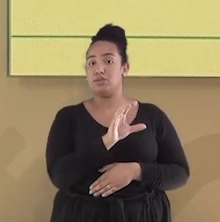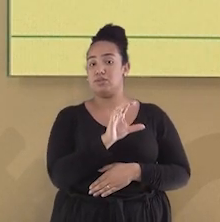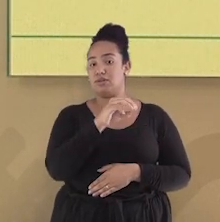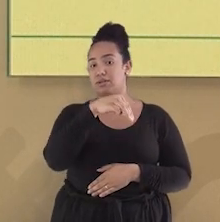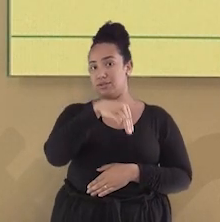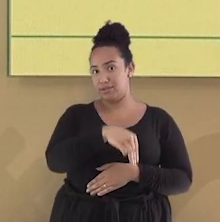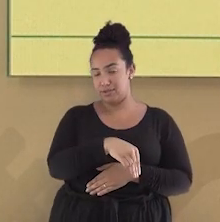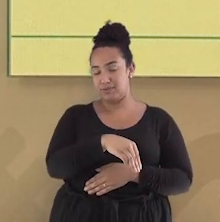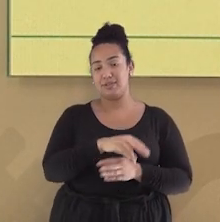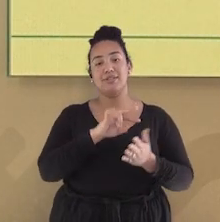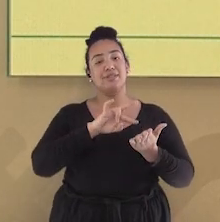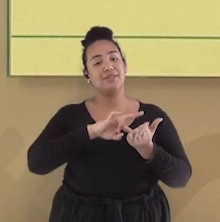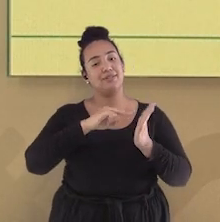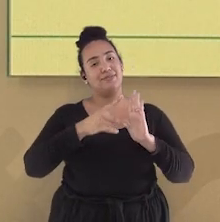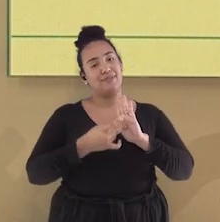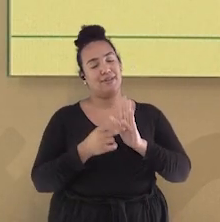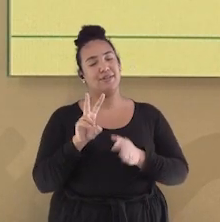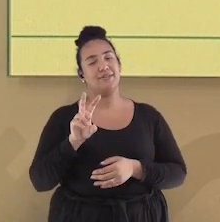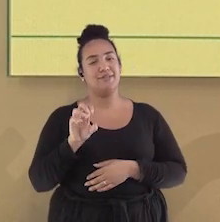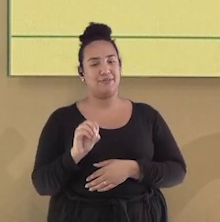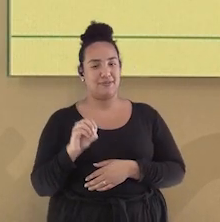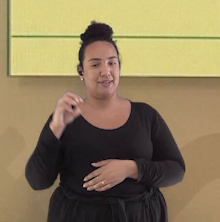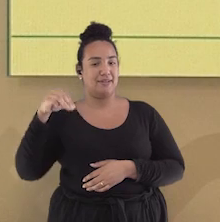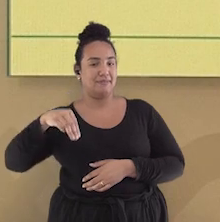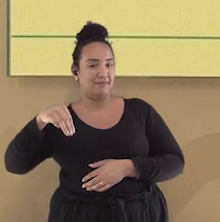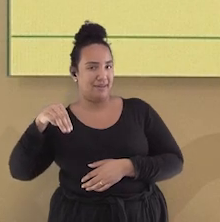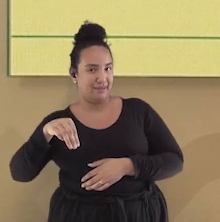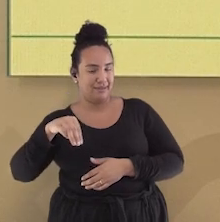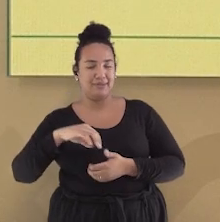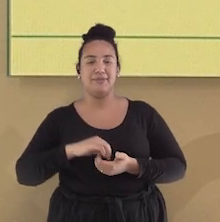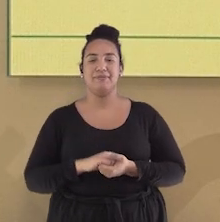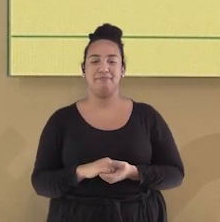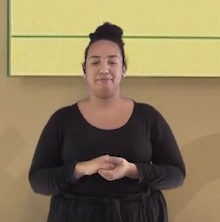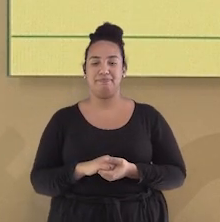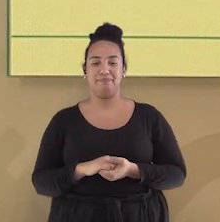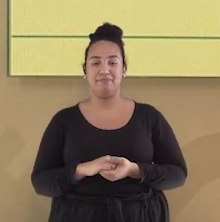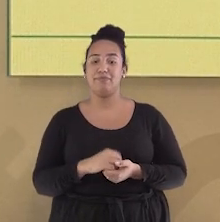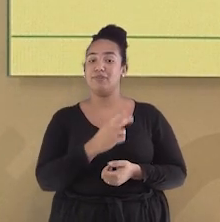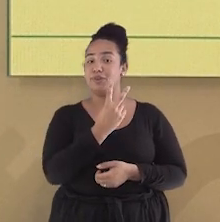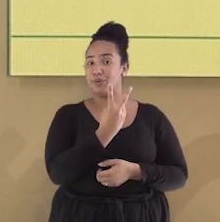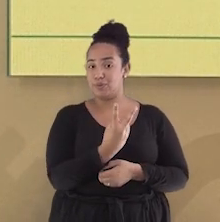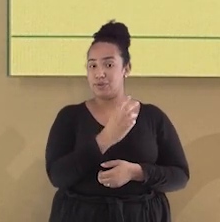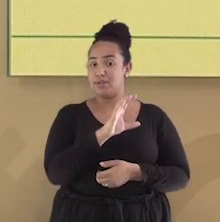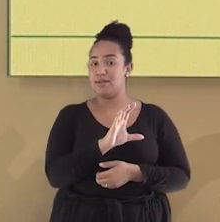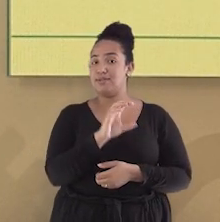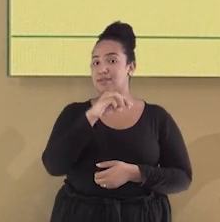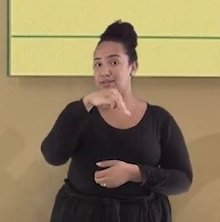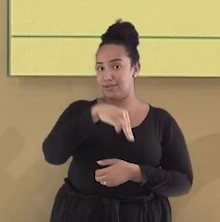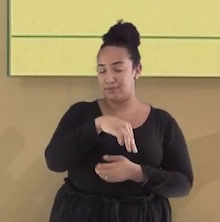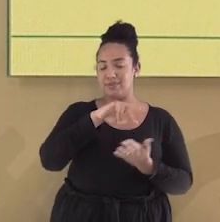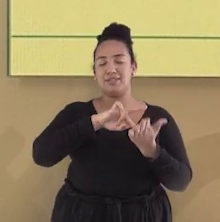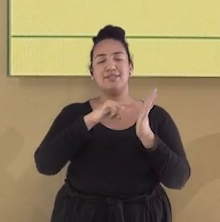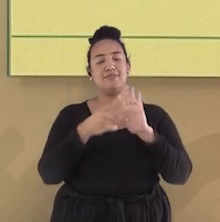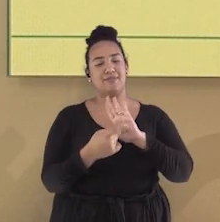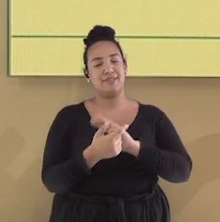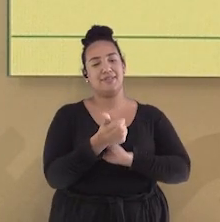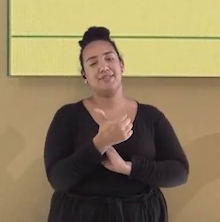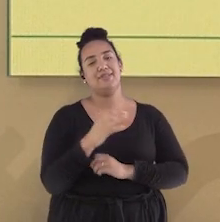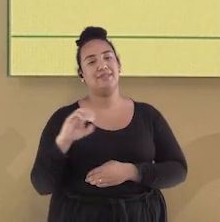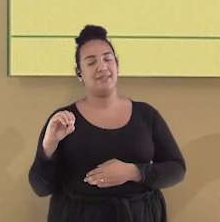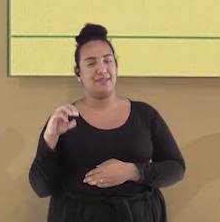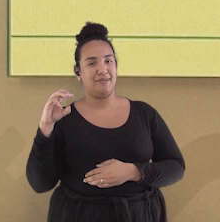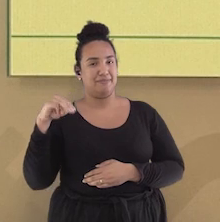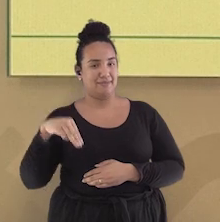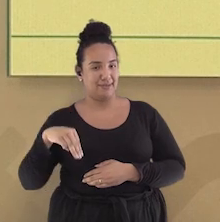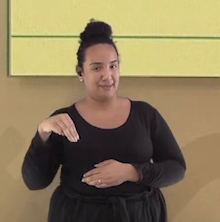aqui, podemos considerar 50 metros. Sendo assim, 2 centímetros equivalem a